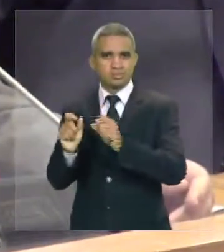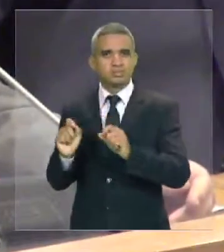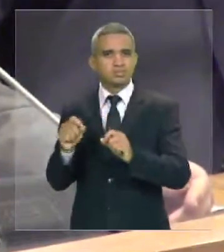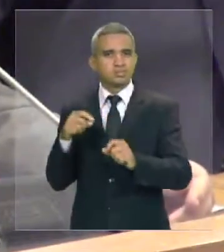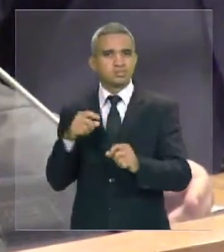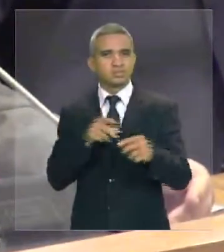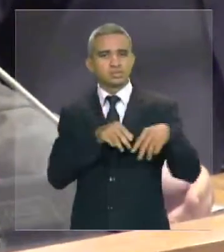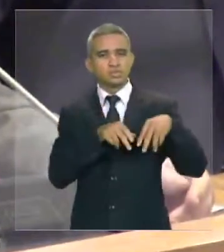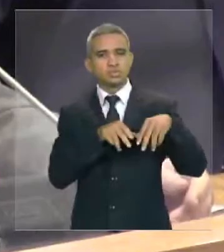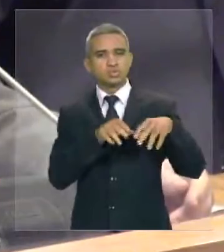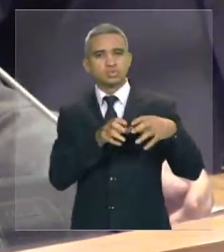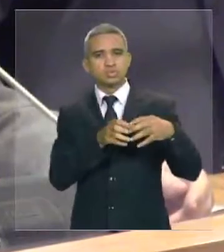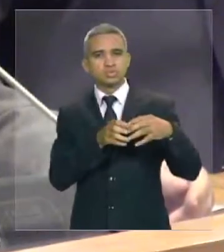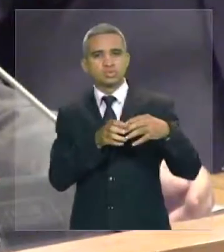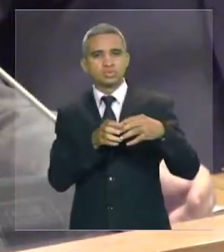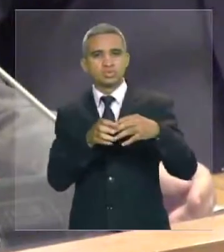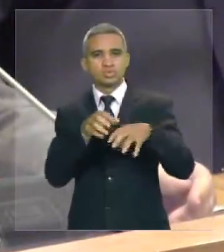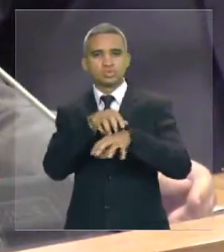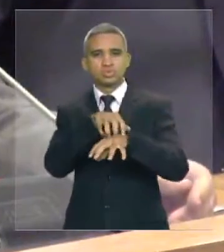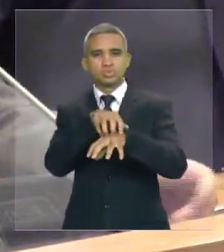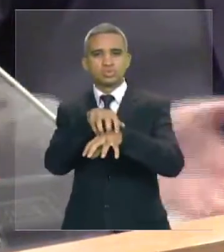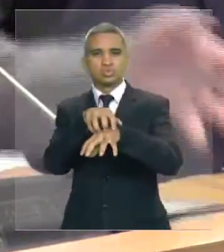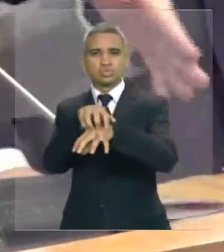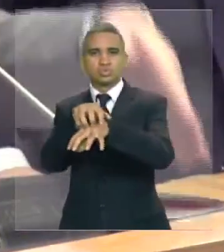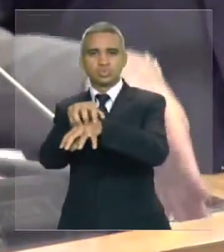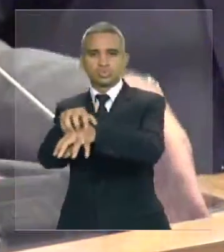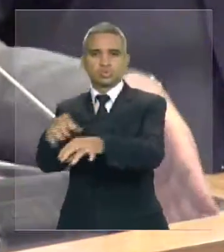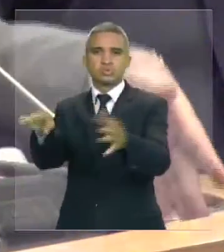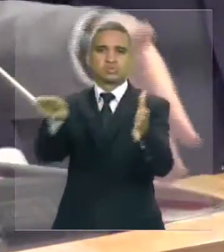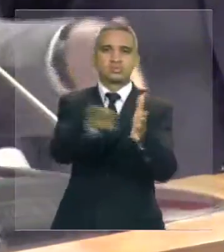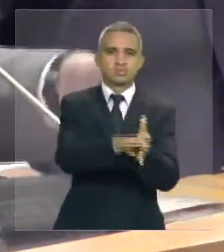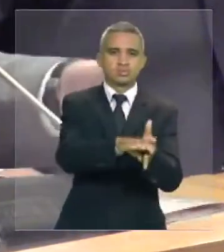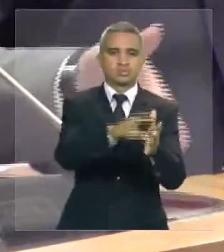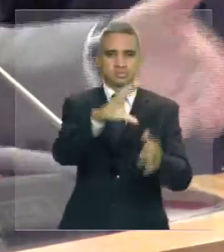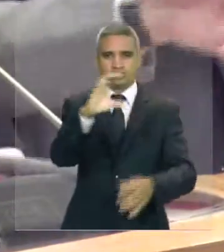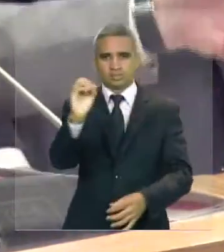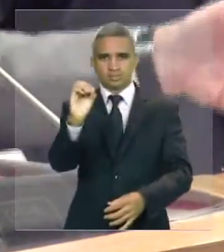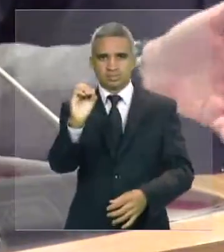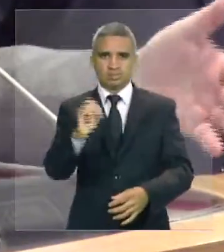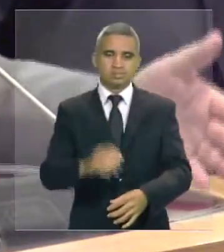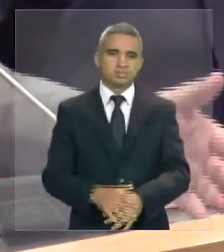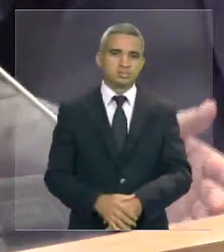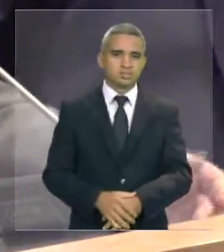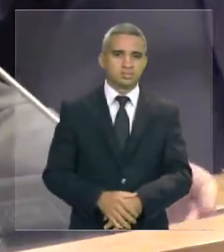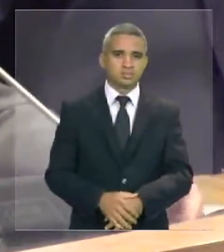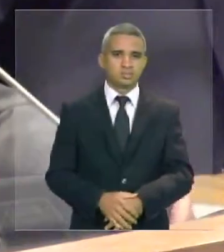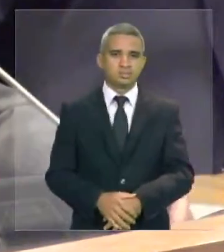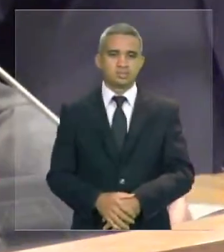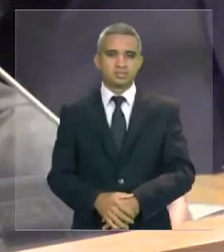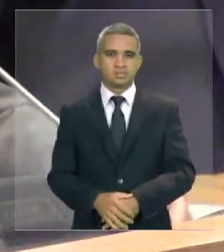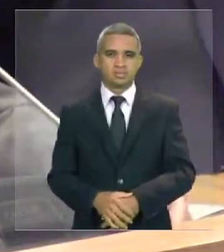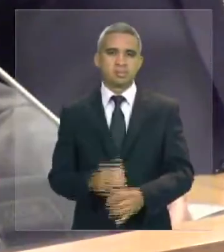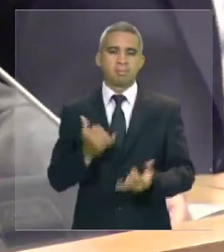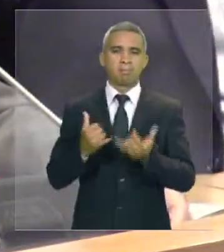viagem daqui à cidade operária. Como se o prefeito, eu e os demais colegas